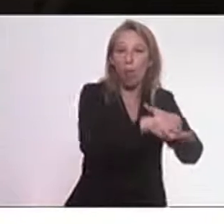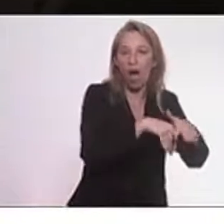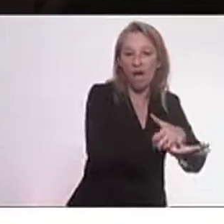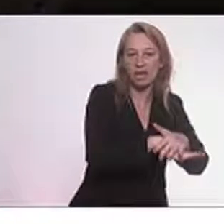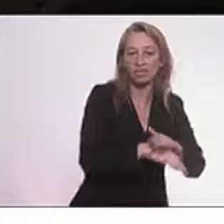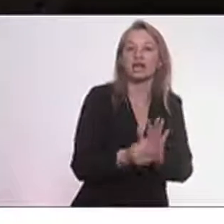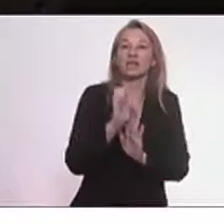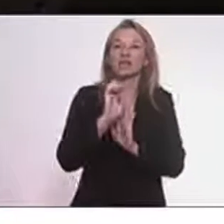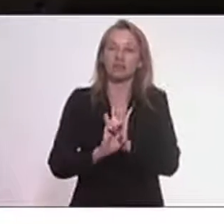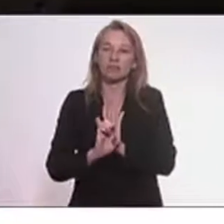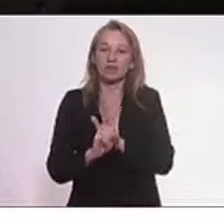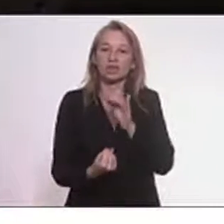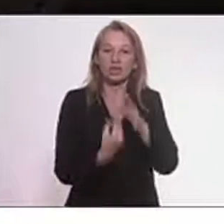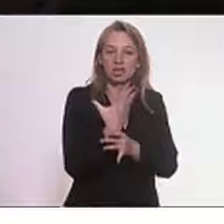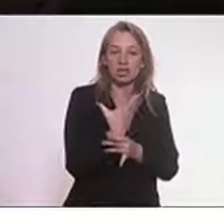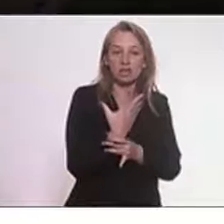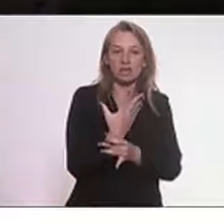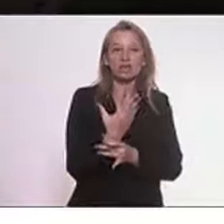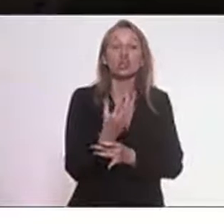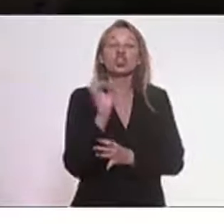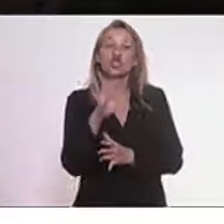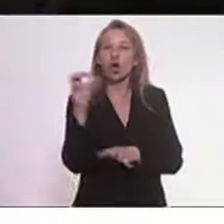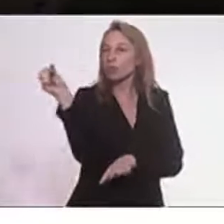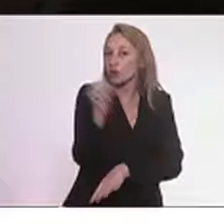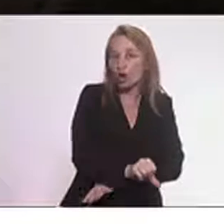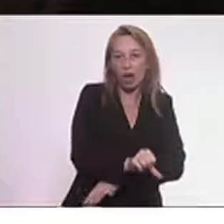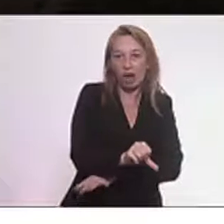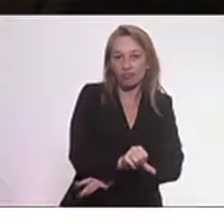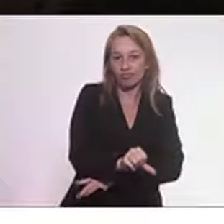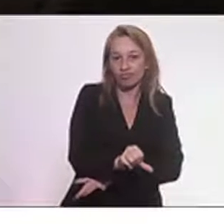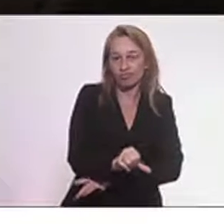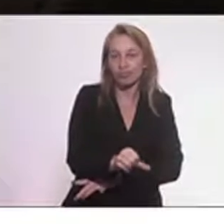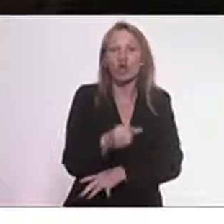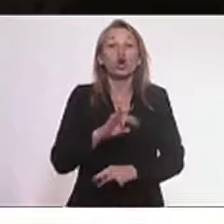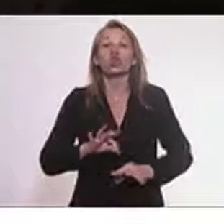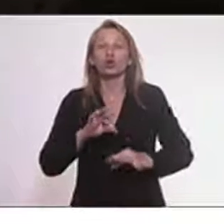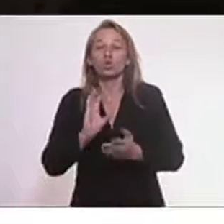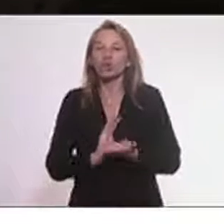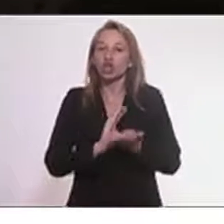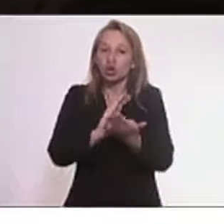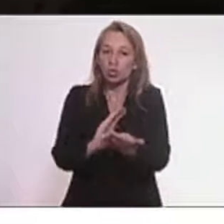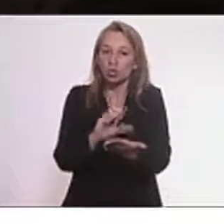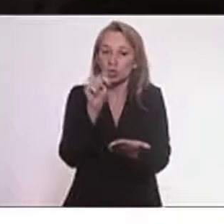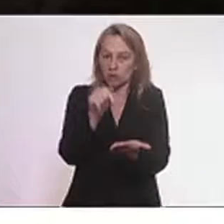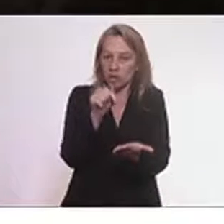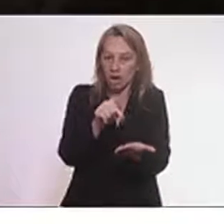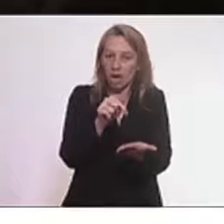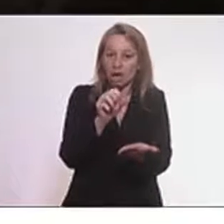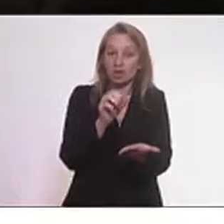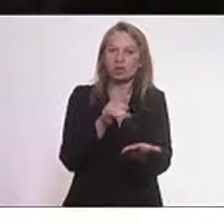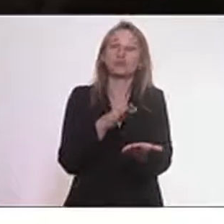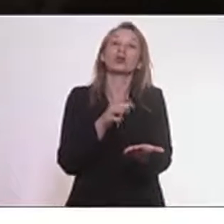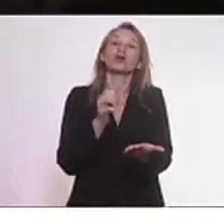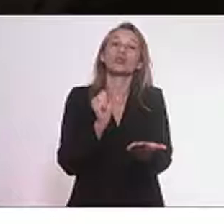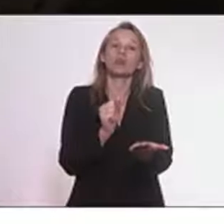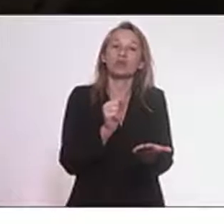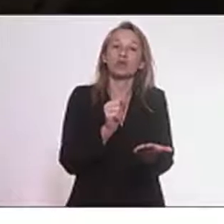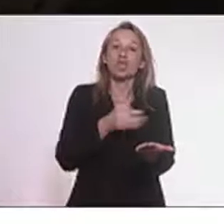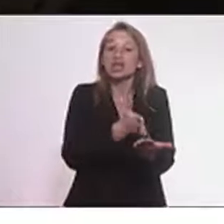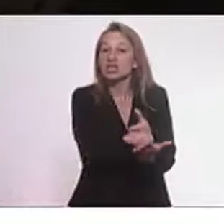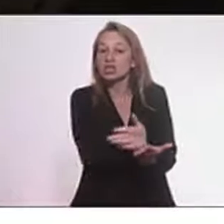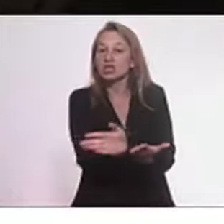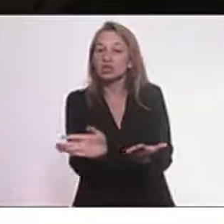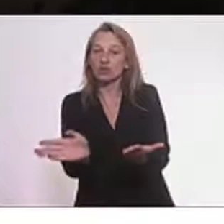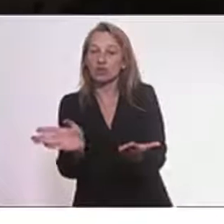emendas impositivas, a meu ver, só vão piorar essa situação, pois os recursos poderão não estar indo para as áreas mais